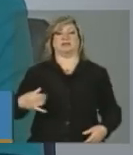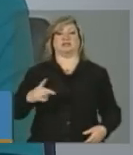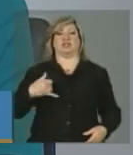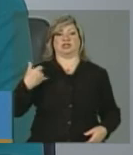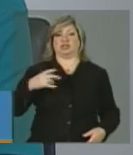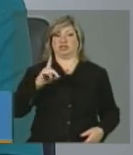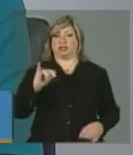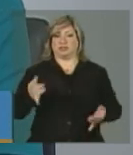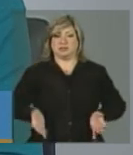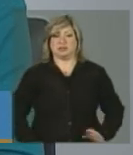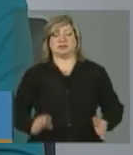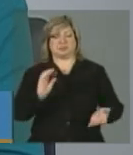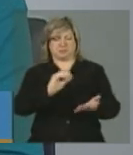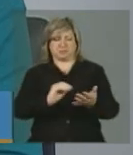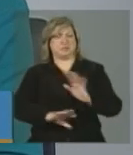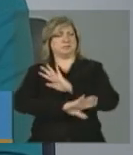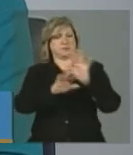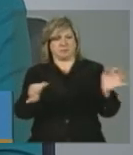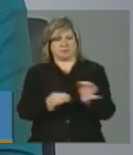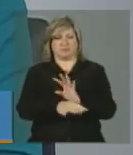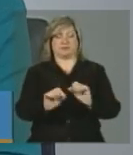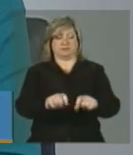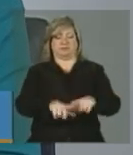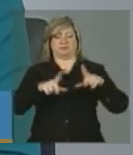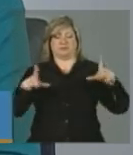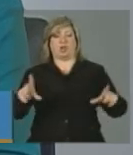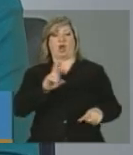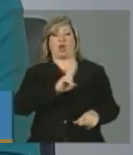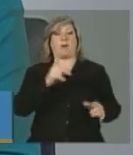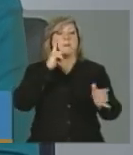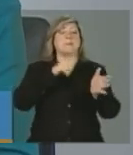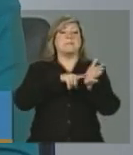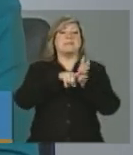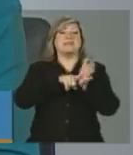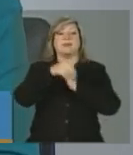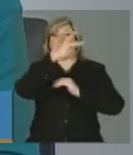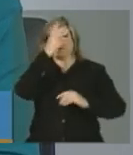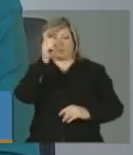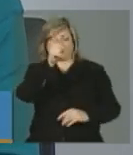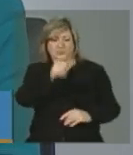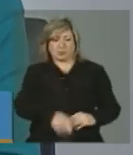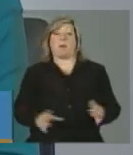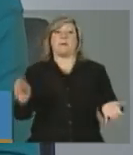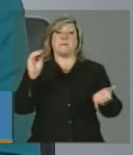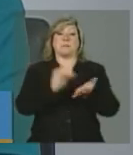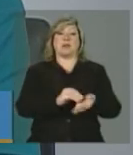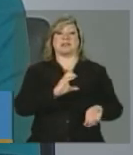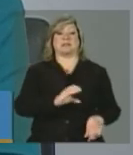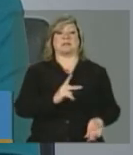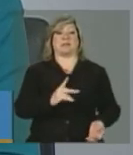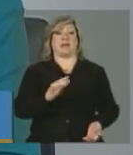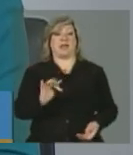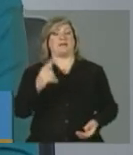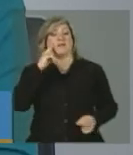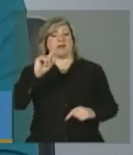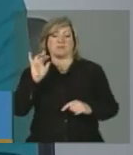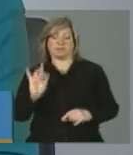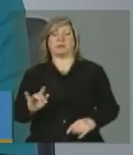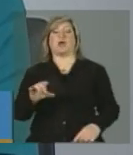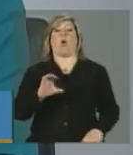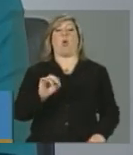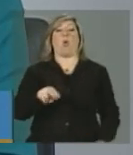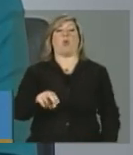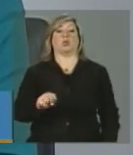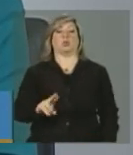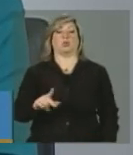Primeiro vai em pessoa física, vai abrir uma tela chamada Pesquisar Pessoas. Você coloca o CPF e clica em Consultar. Se a pessoa